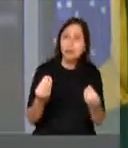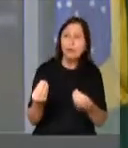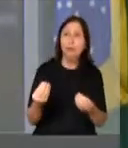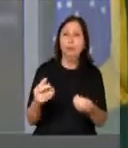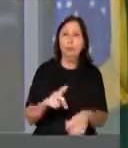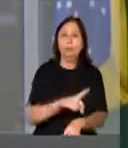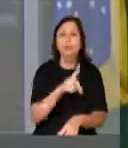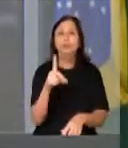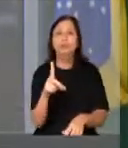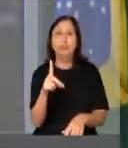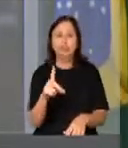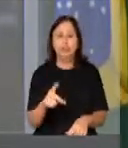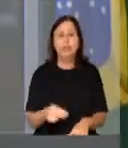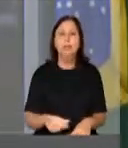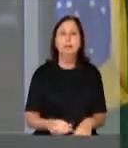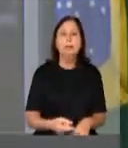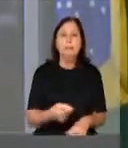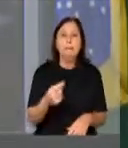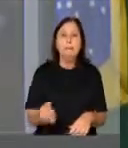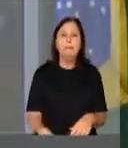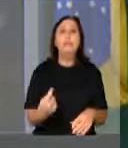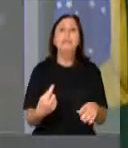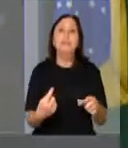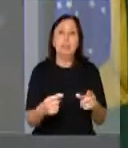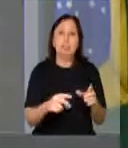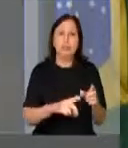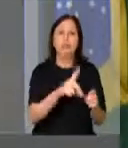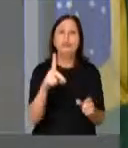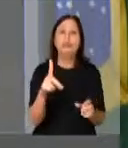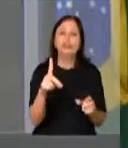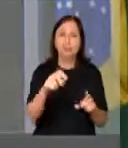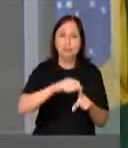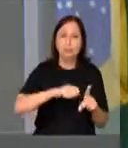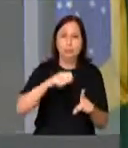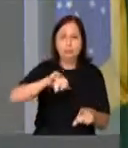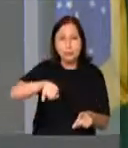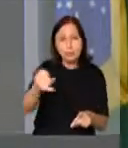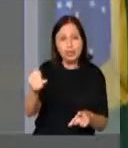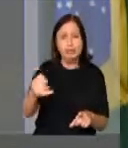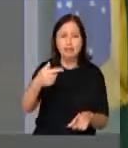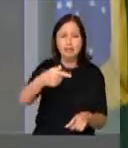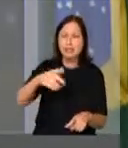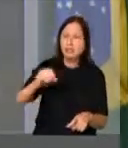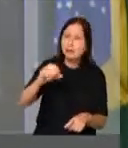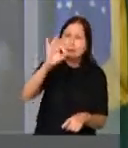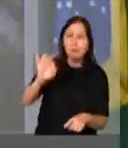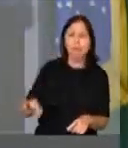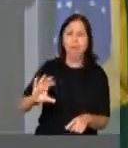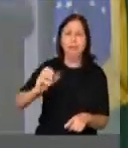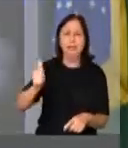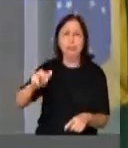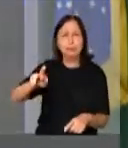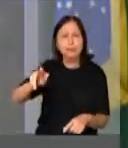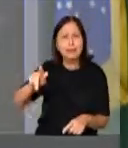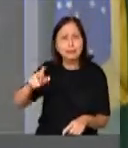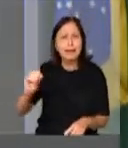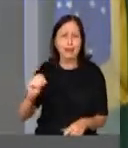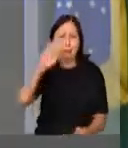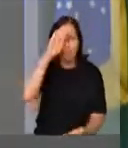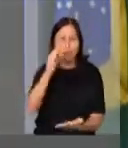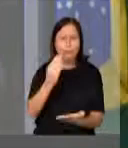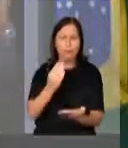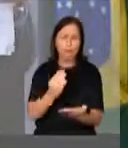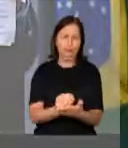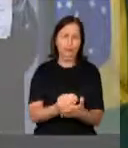não podemos aceitar que o governo tenha feito uma composição nomeando mais de 70% dos cargos-chave da maneira como